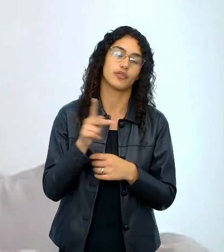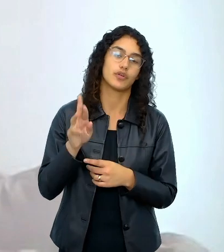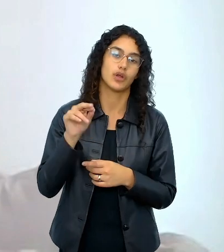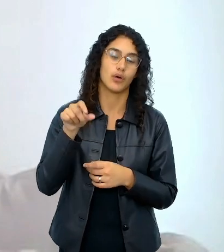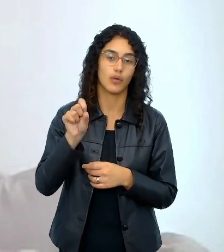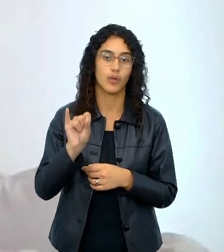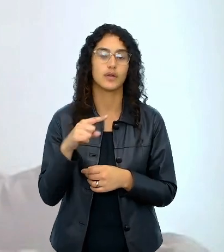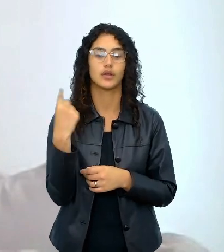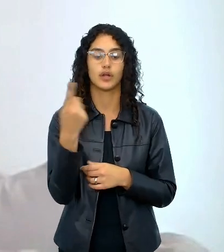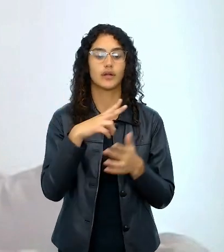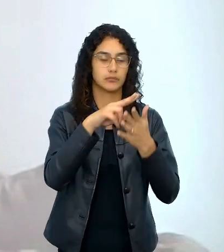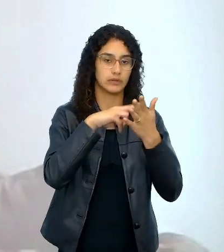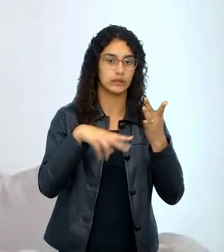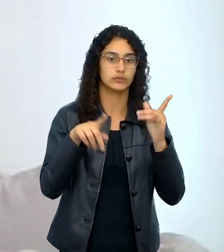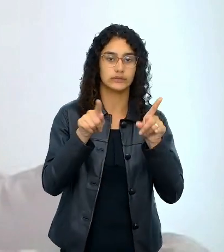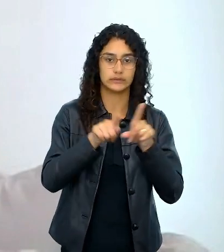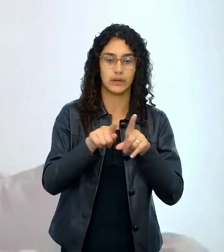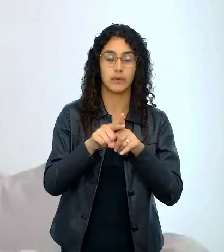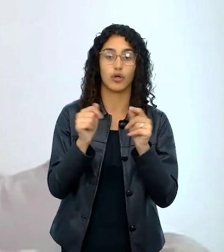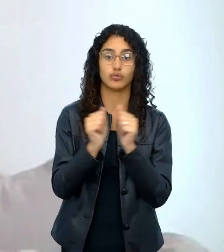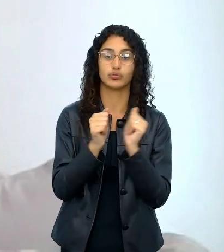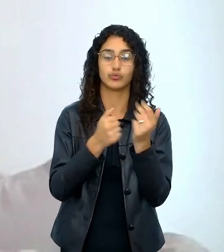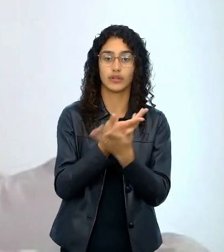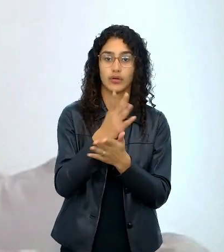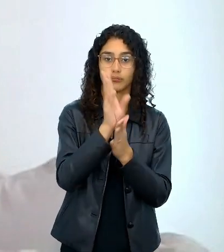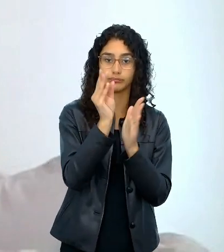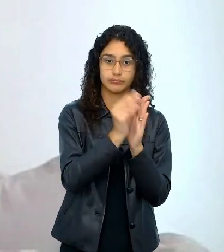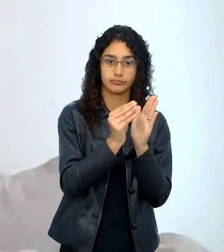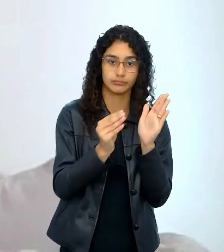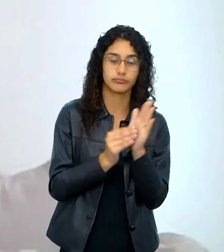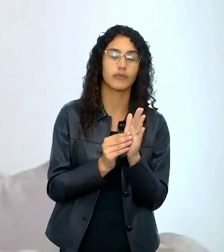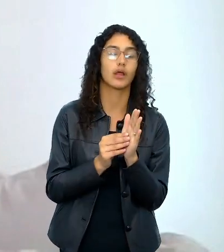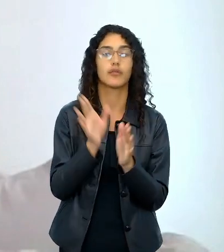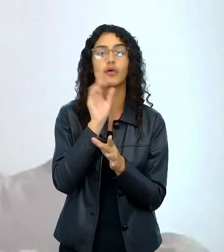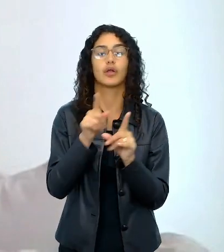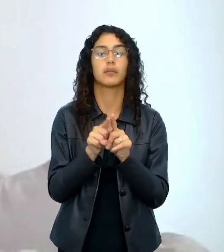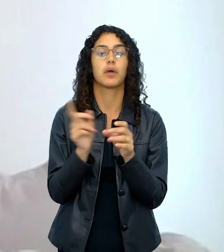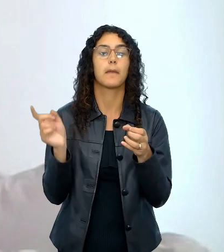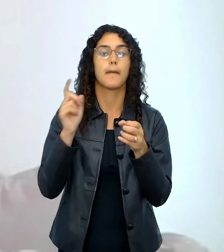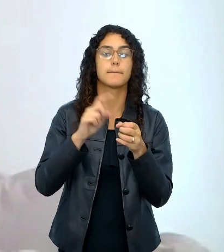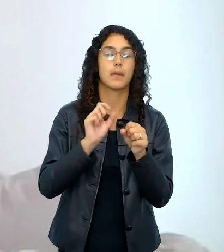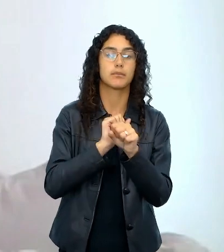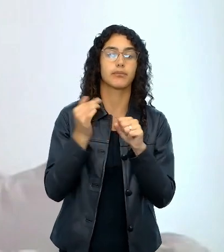gente está lendo, né, tudo que vocês estão colocando, e ela comentou que o retorno